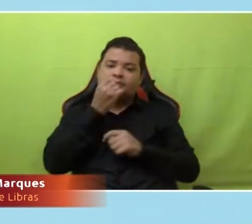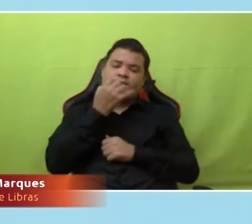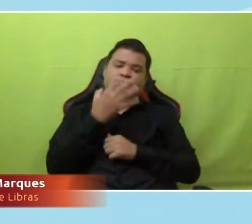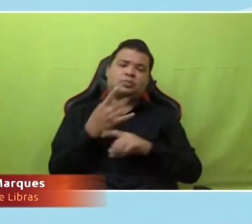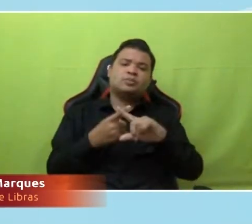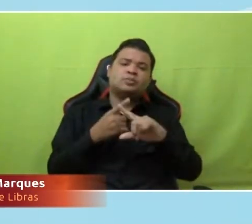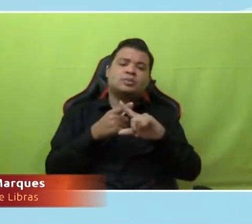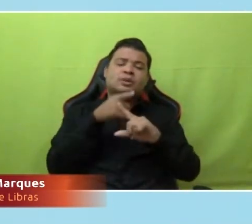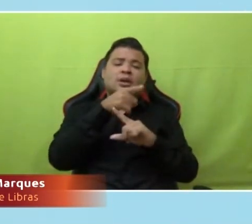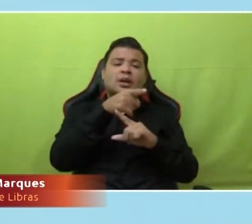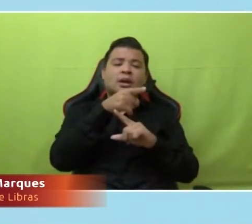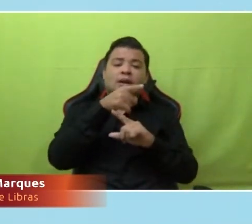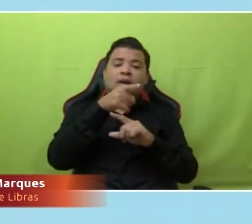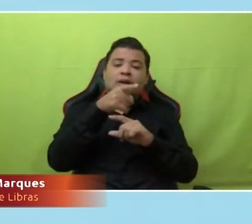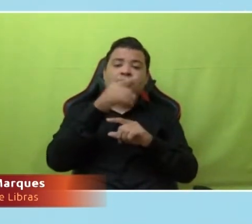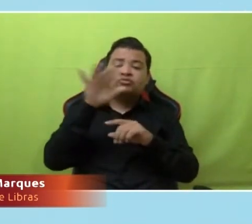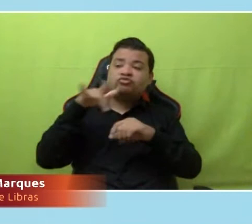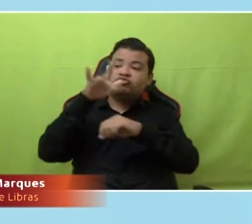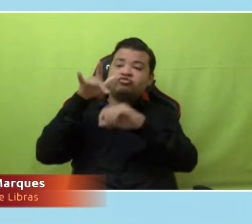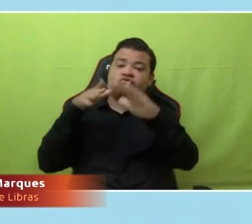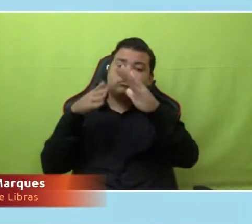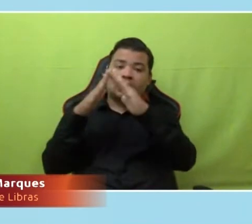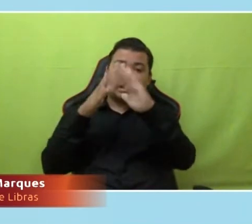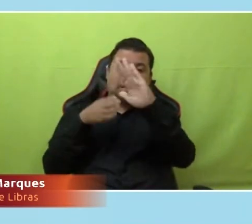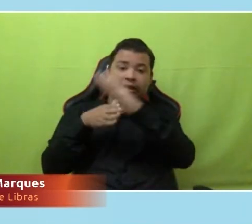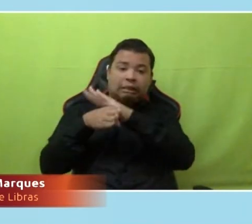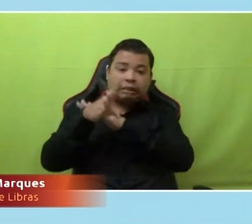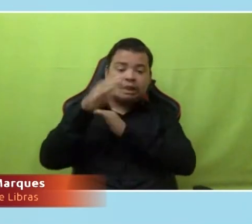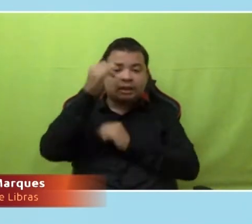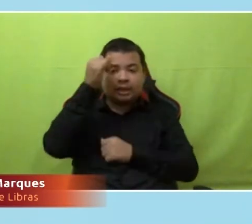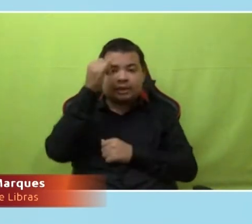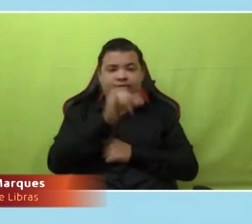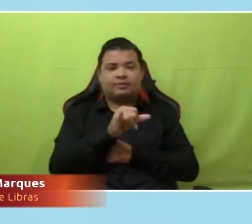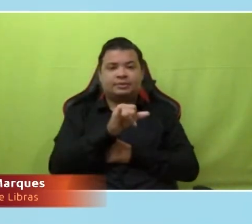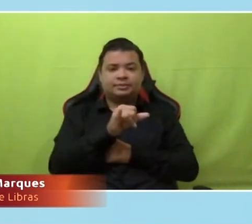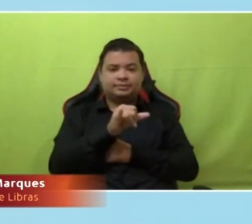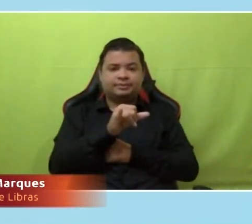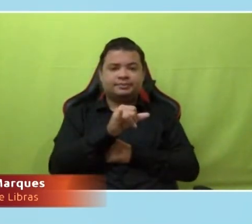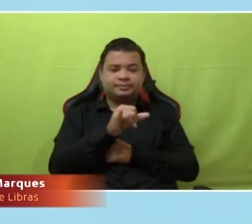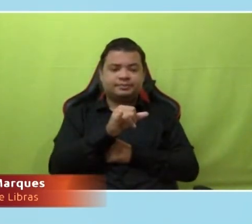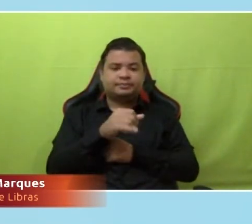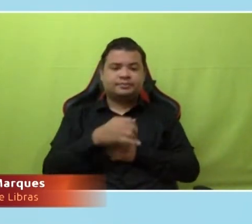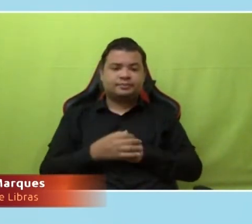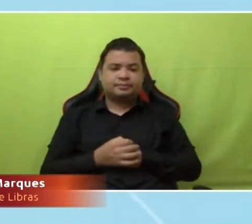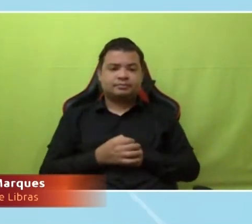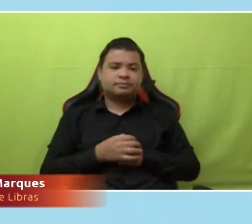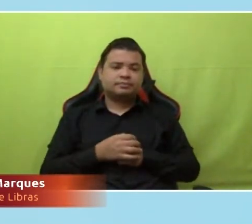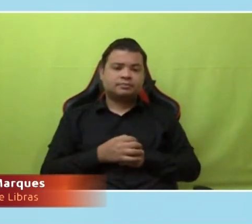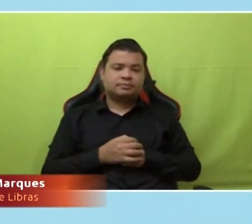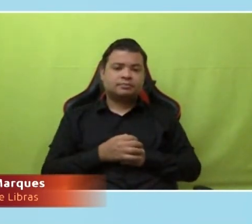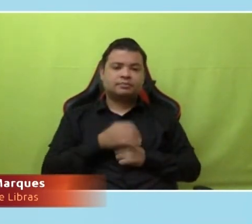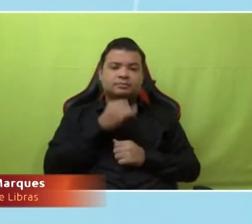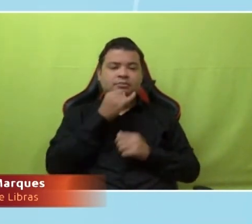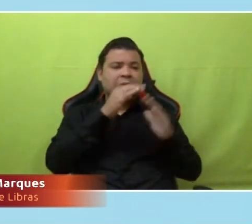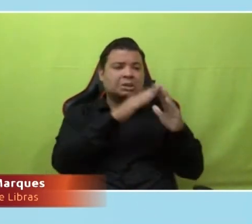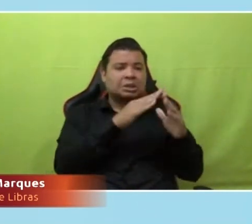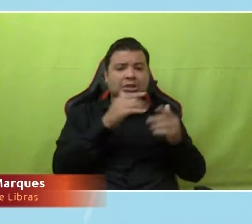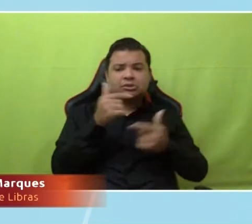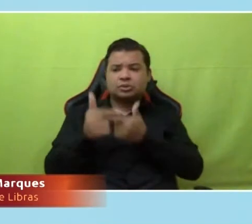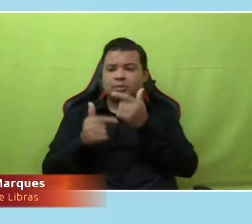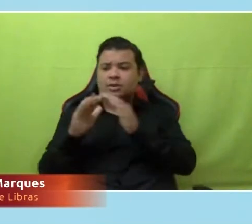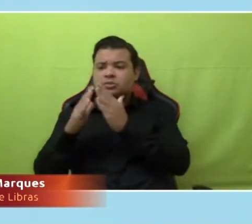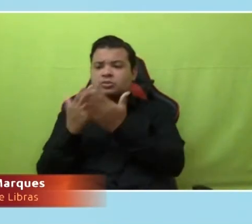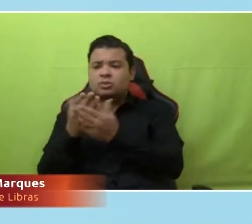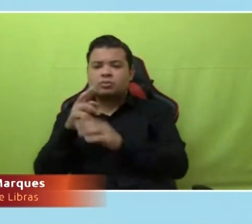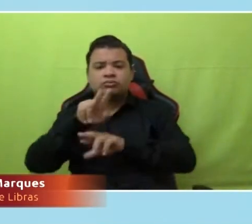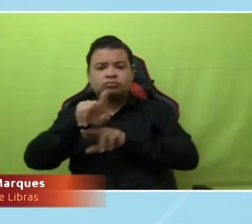das infecções. Dentro de ambientes cobertos, dentro de casa, dentro do trabalho, dentro da escola. Então, eu